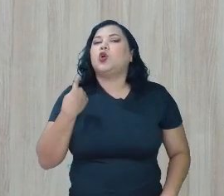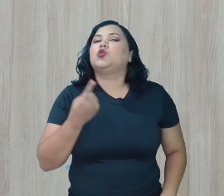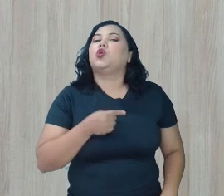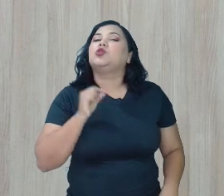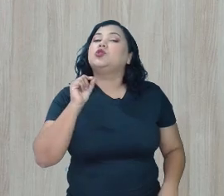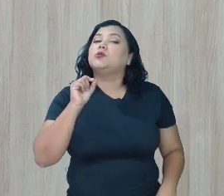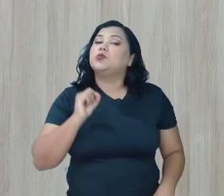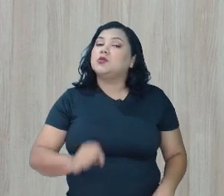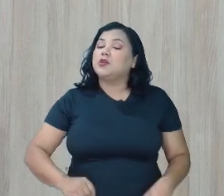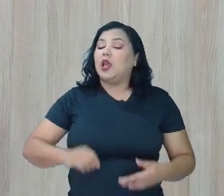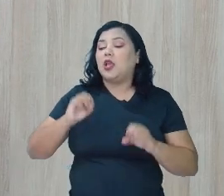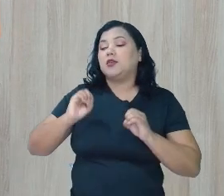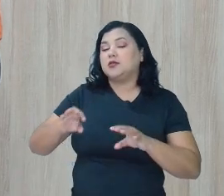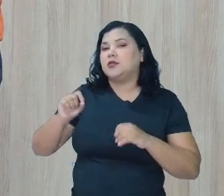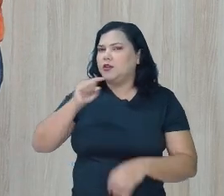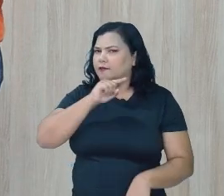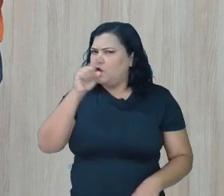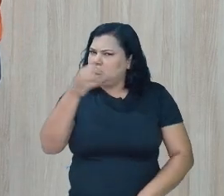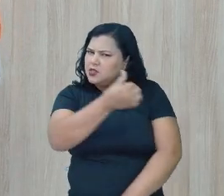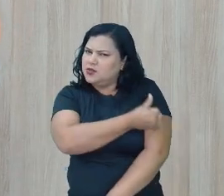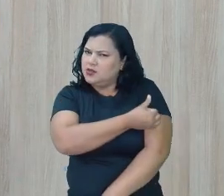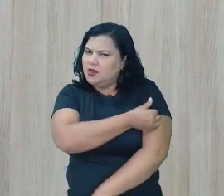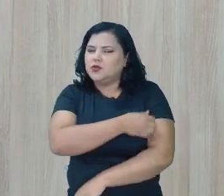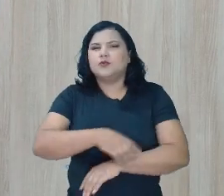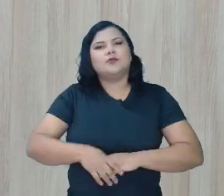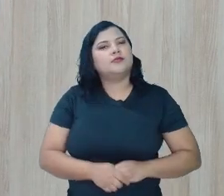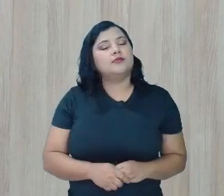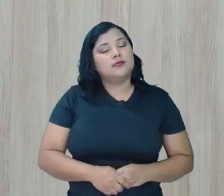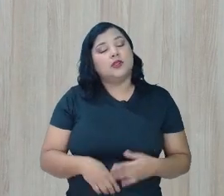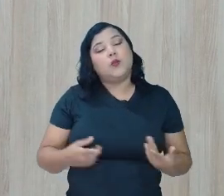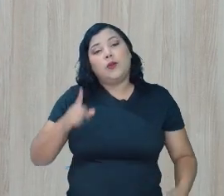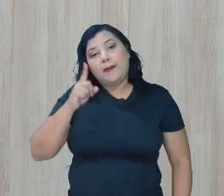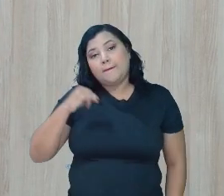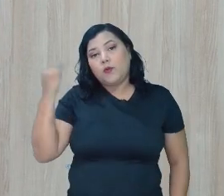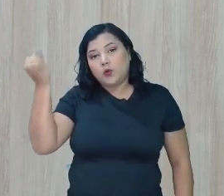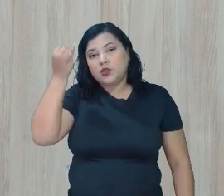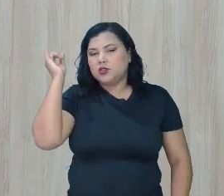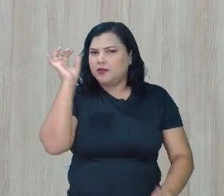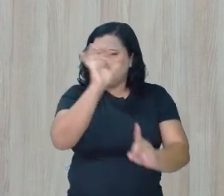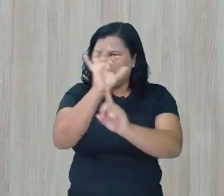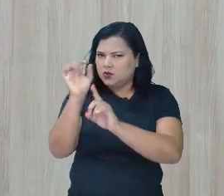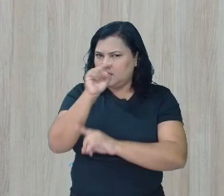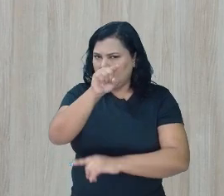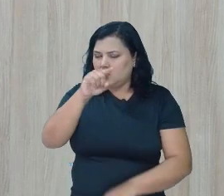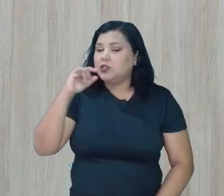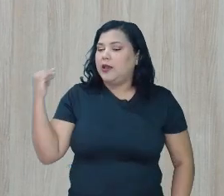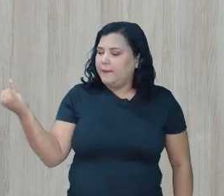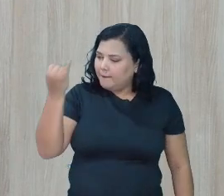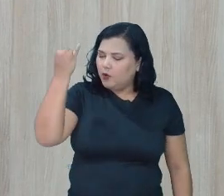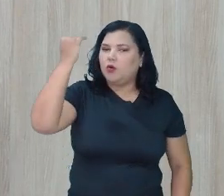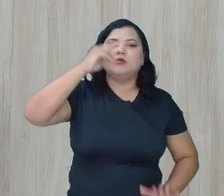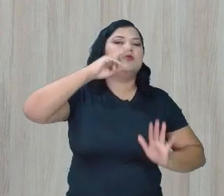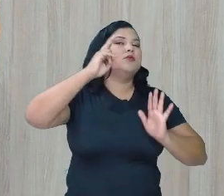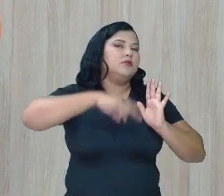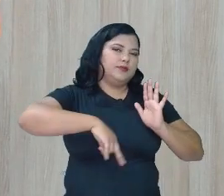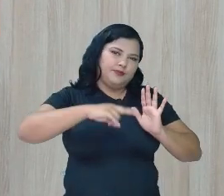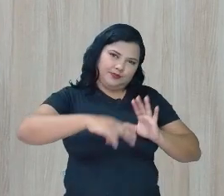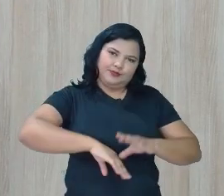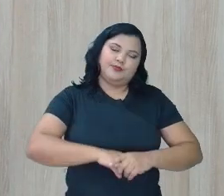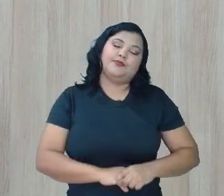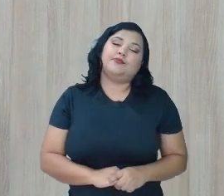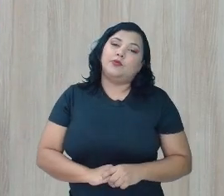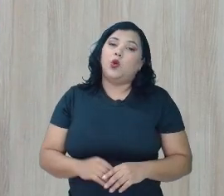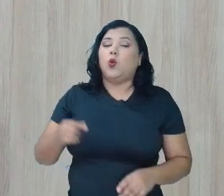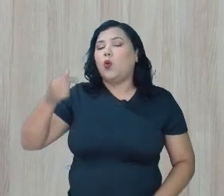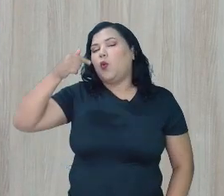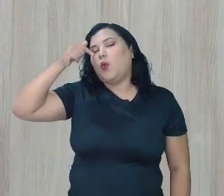são 6º ano. E por que não conscientizar vocês da importância da leitura? Já que